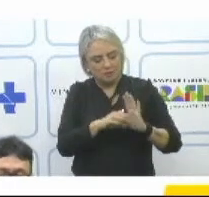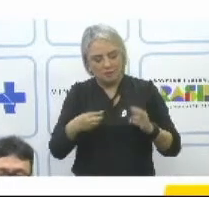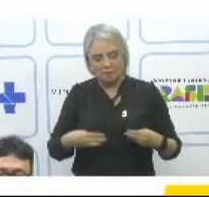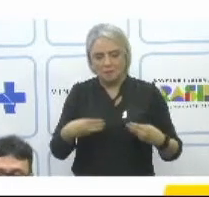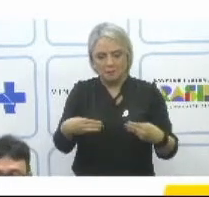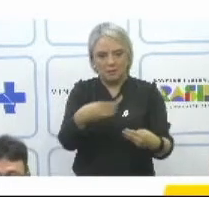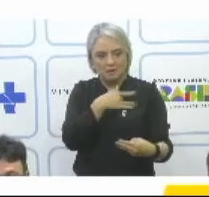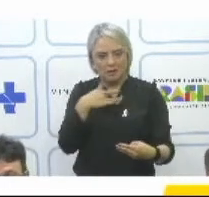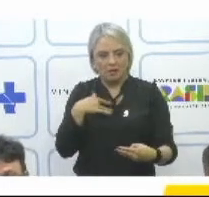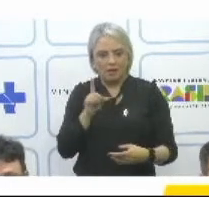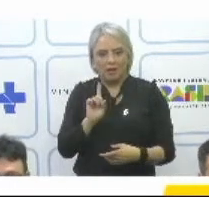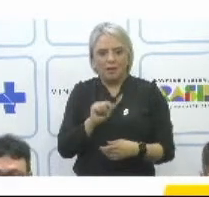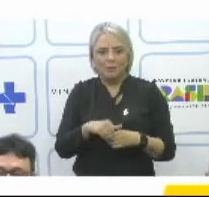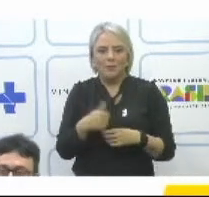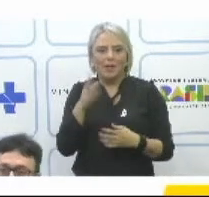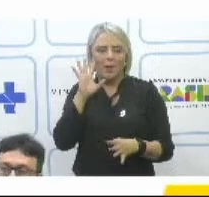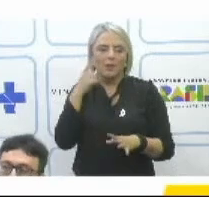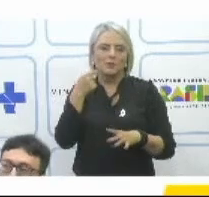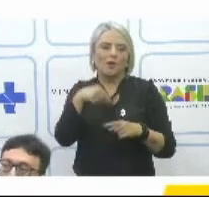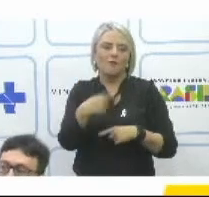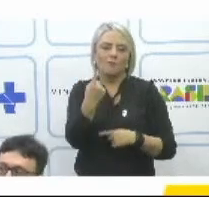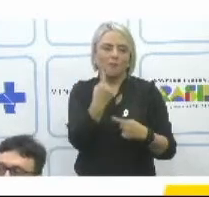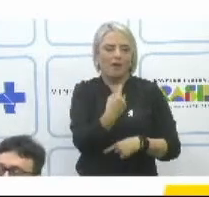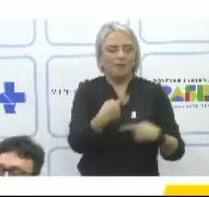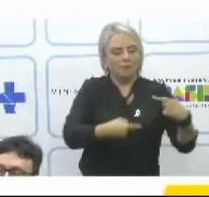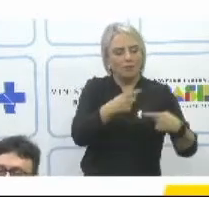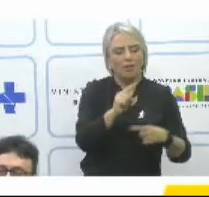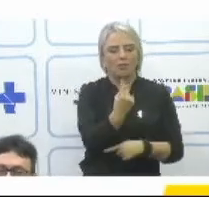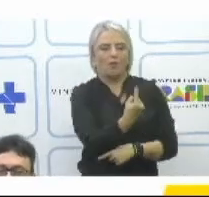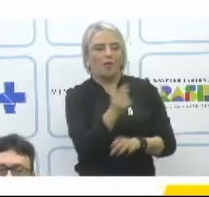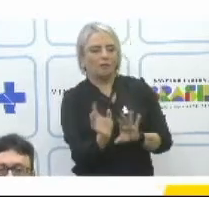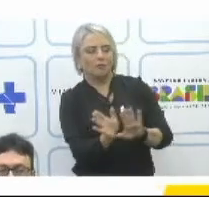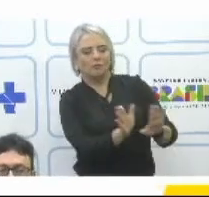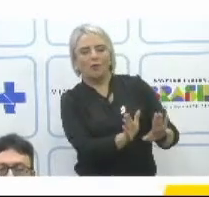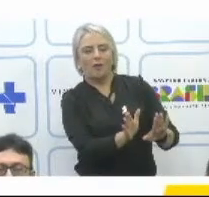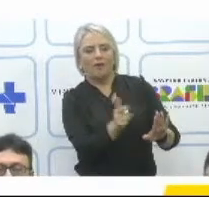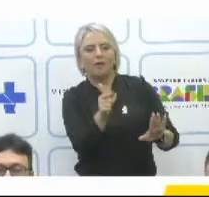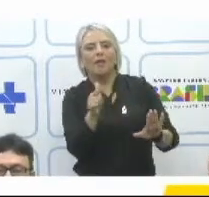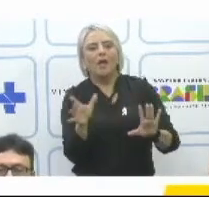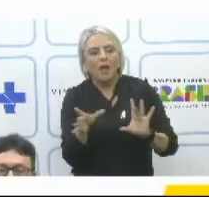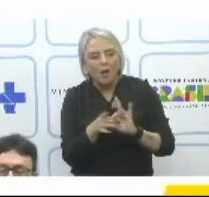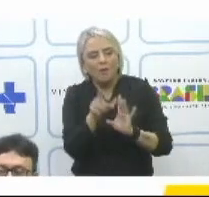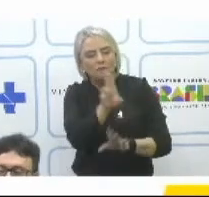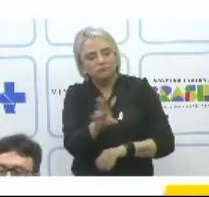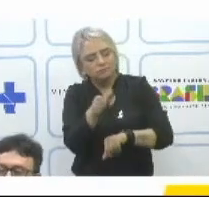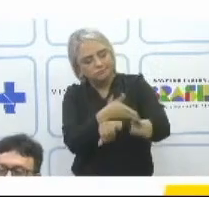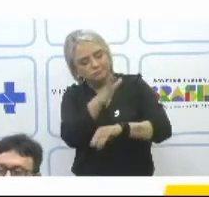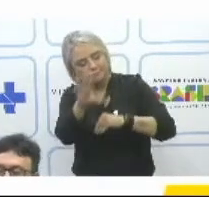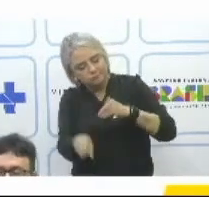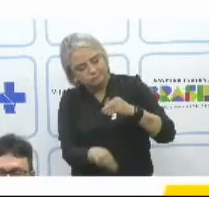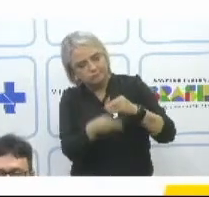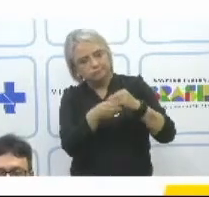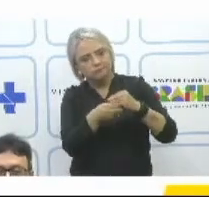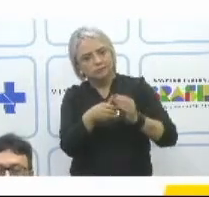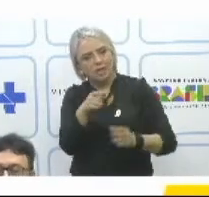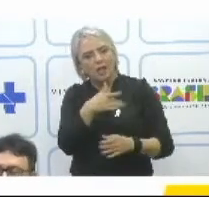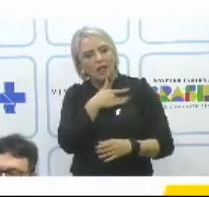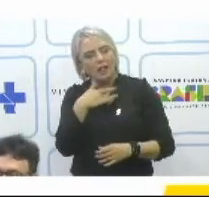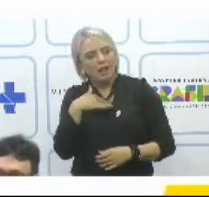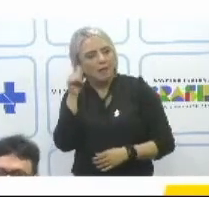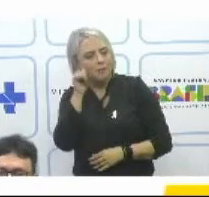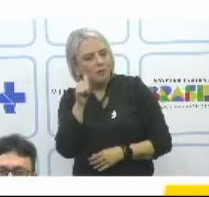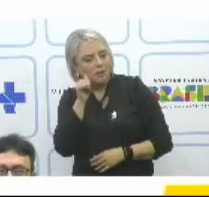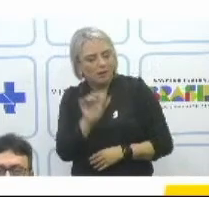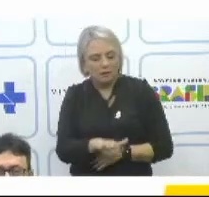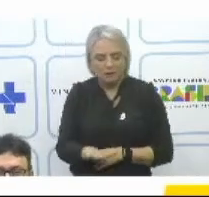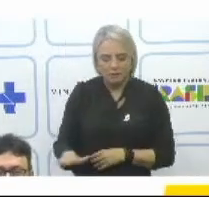Ministério. Então, não faz sentido ter uma política isolada, né, mas sim a aplicação das práticas integrativas na saúde da mulher, na